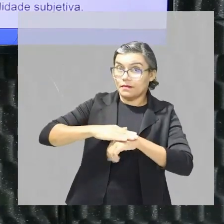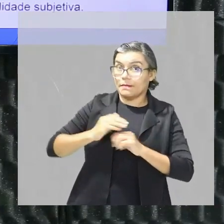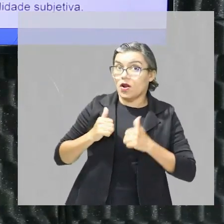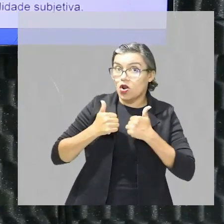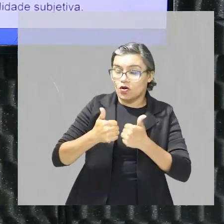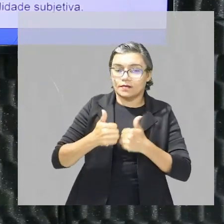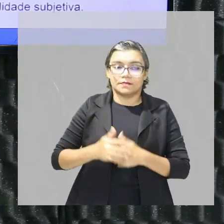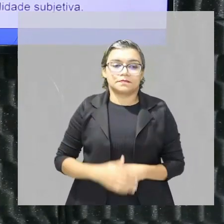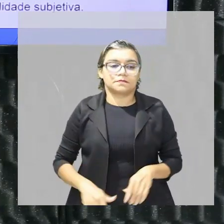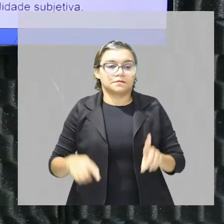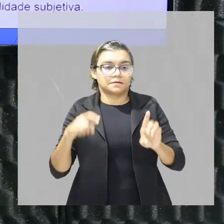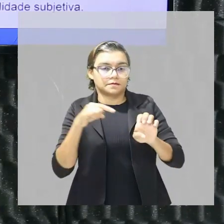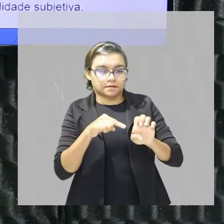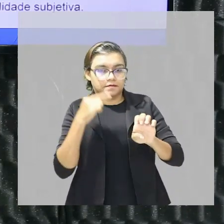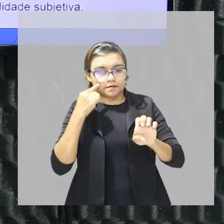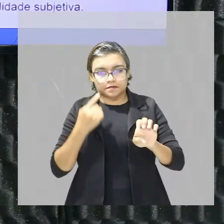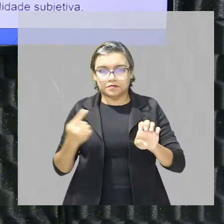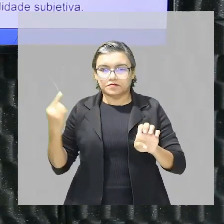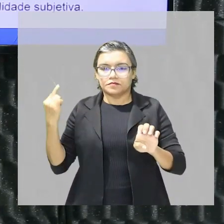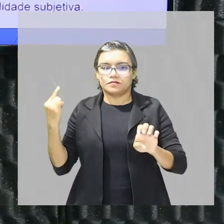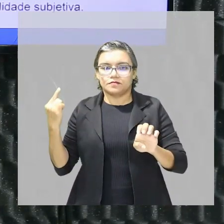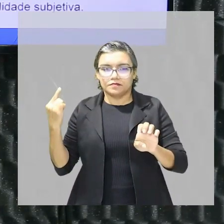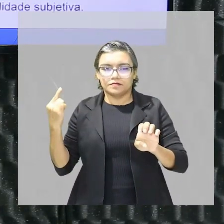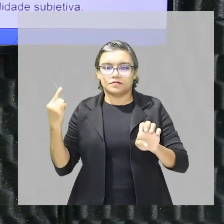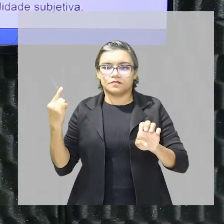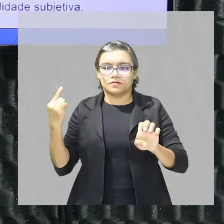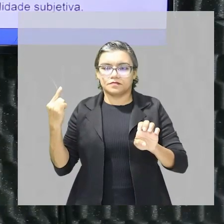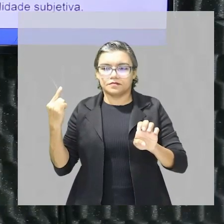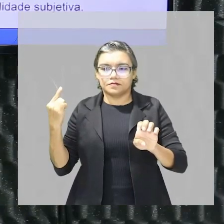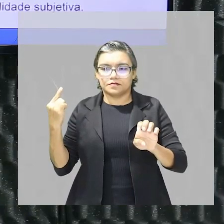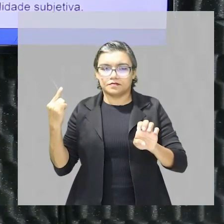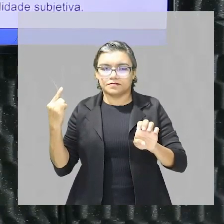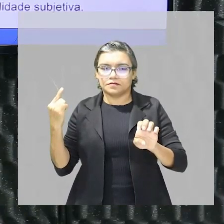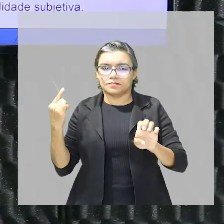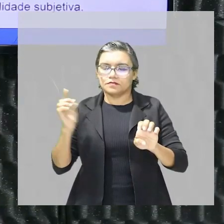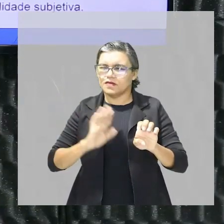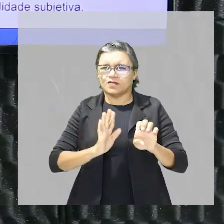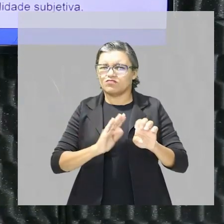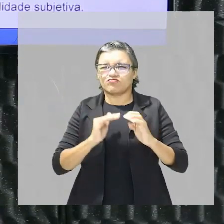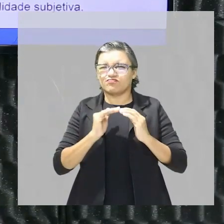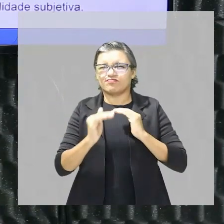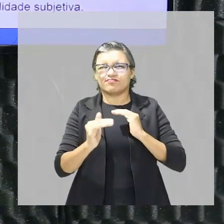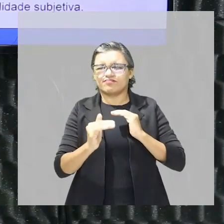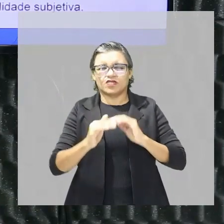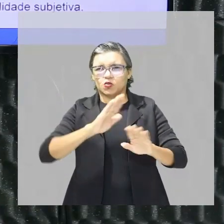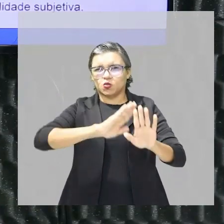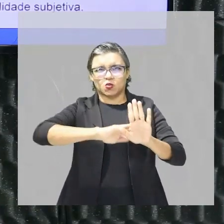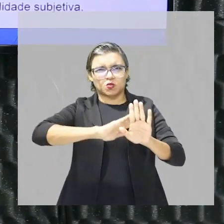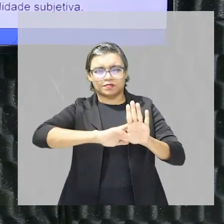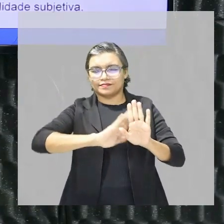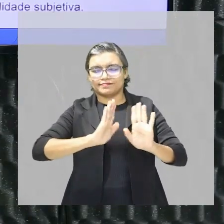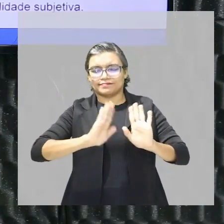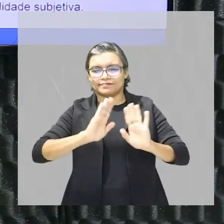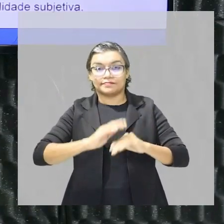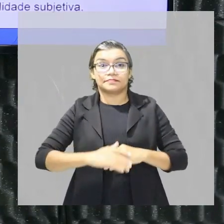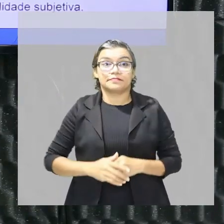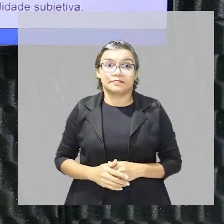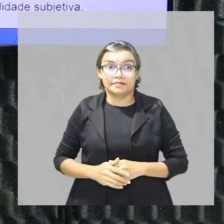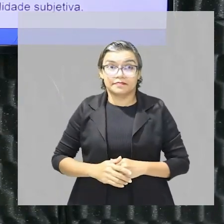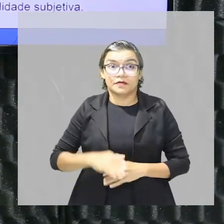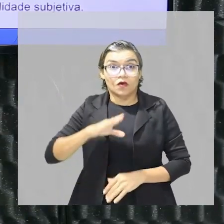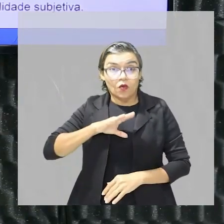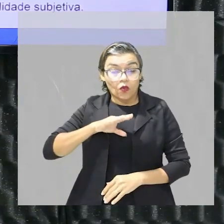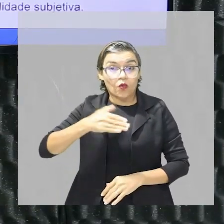o alcance da idade apropriada para os da racionalidade subjetiva não tem nada a ver com esse subjetividade a